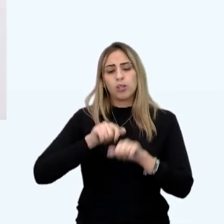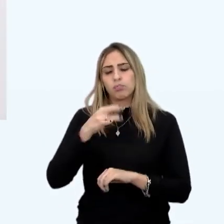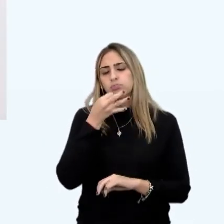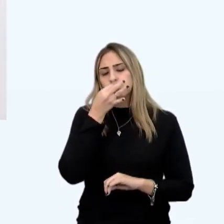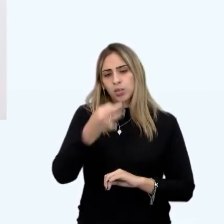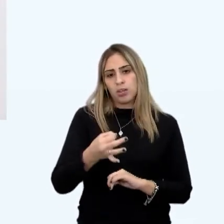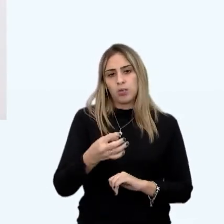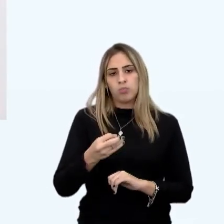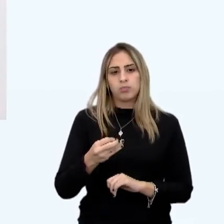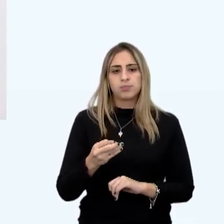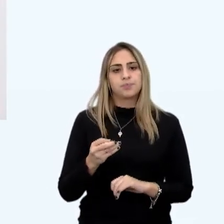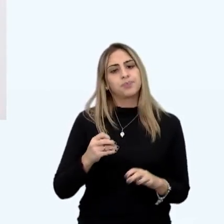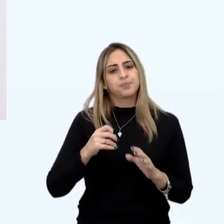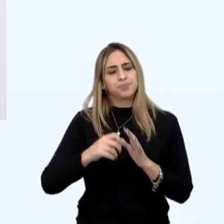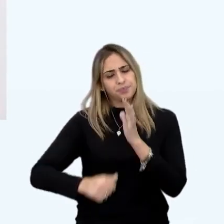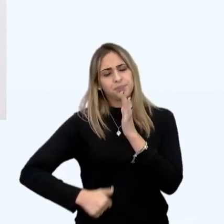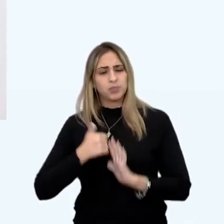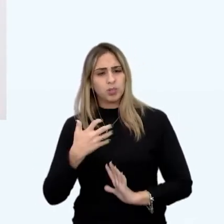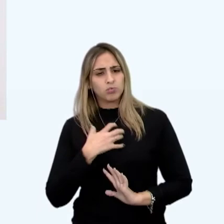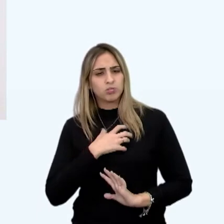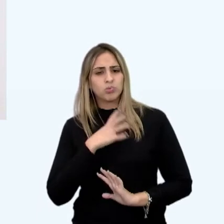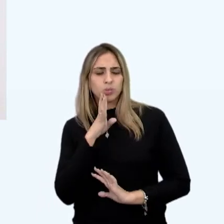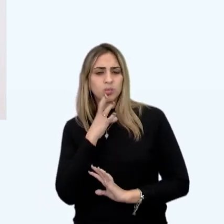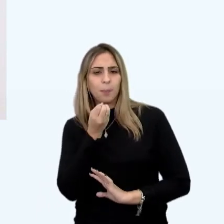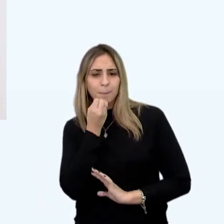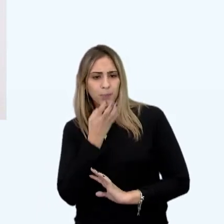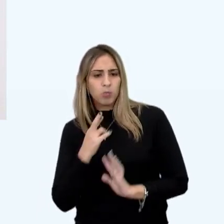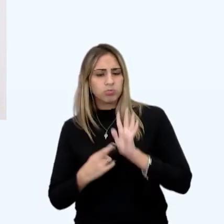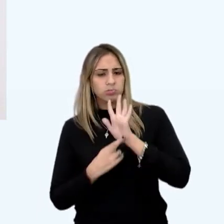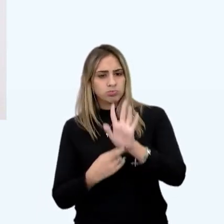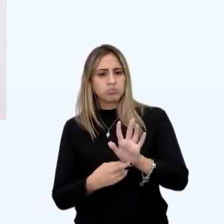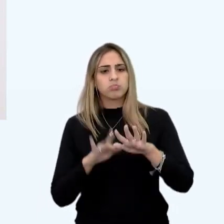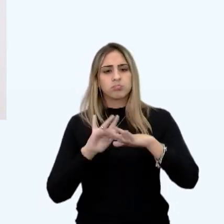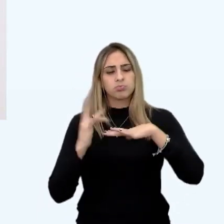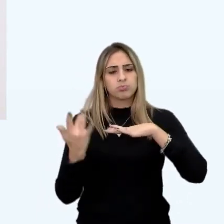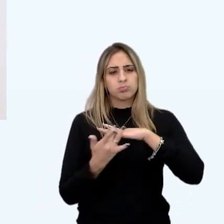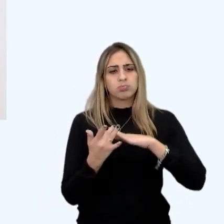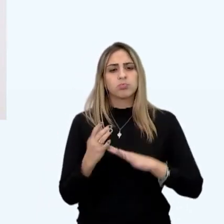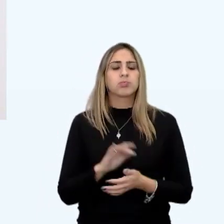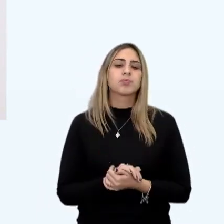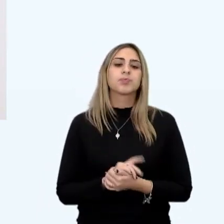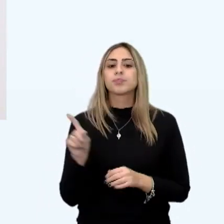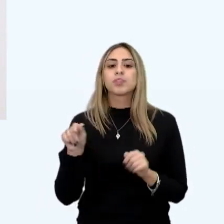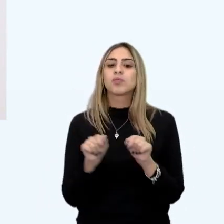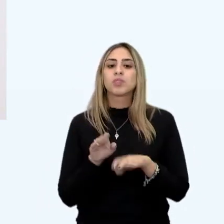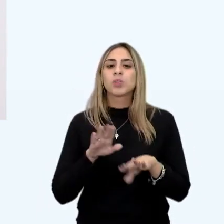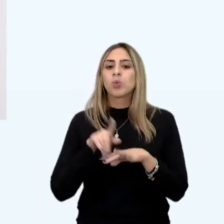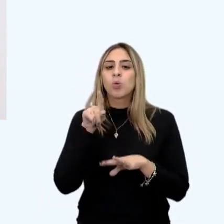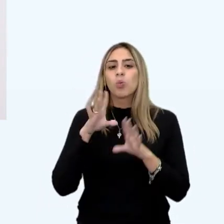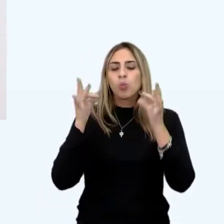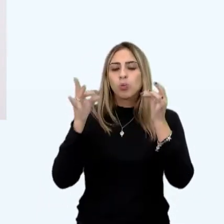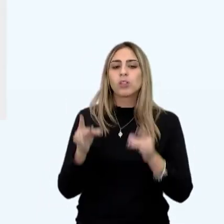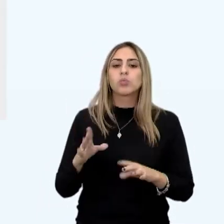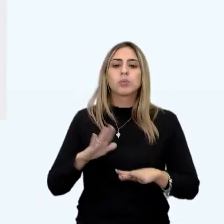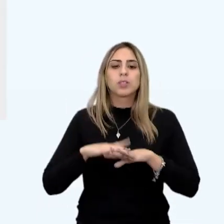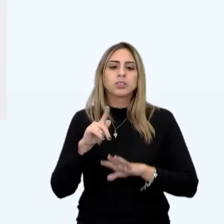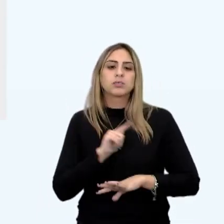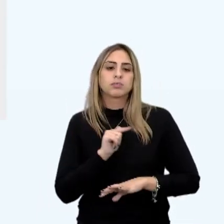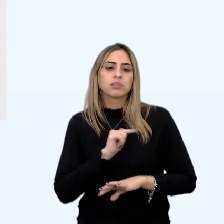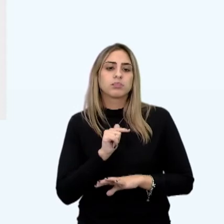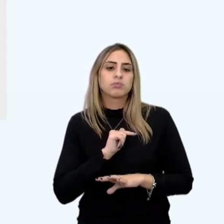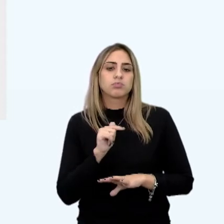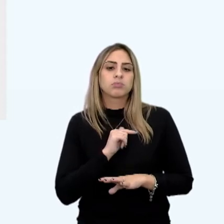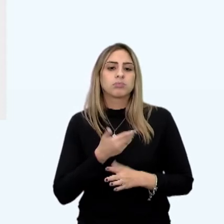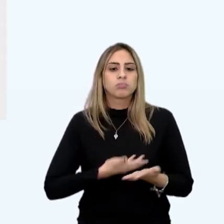Dessa forma, a melhor maneira de conseguir um bom resultado nas mídias online não é viralizando um conteúdo, mas sim tendo um